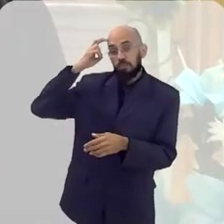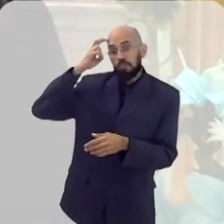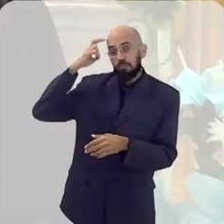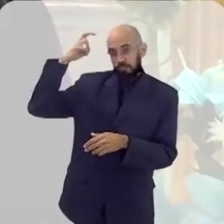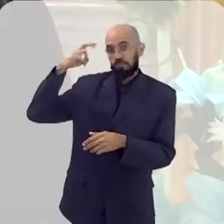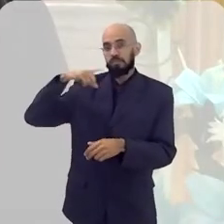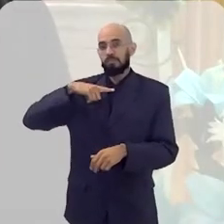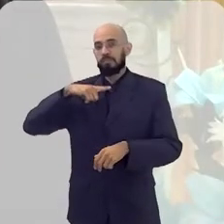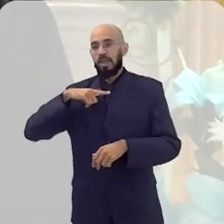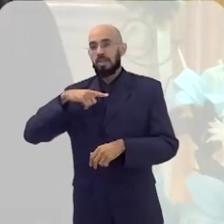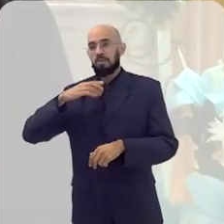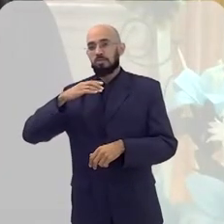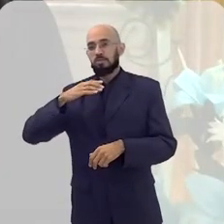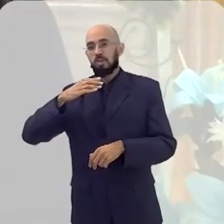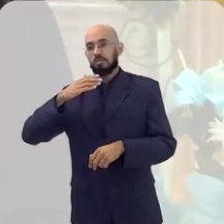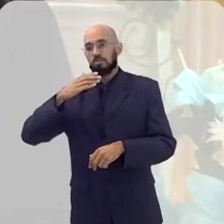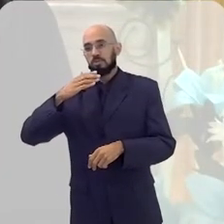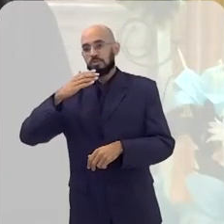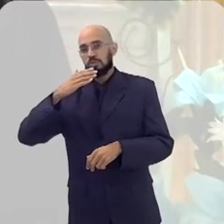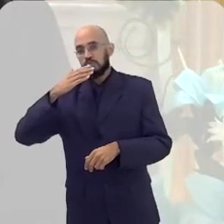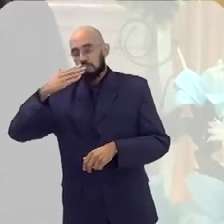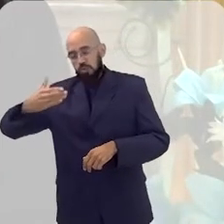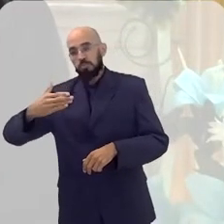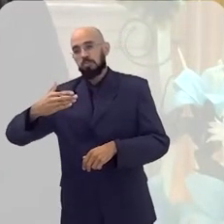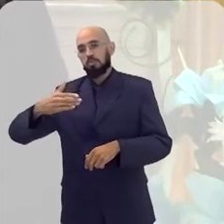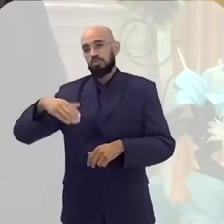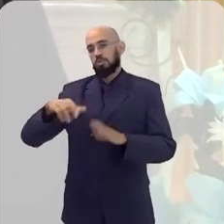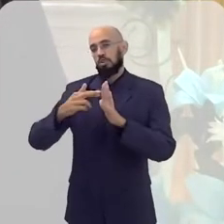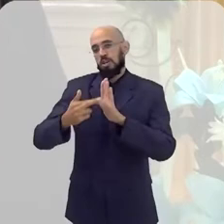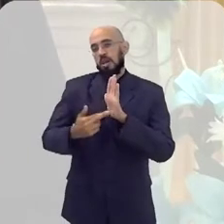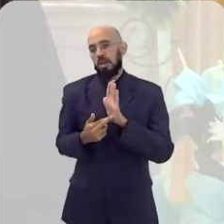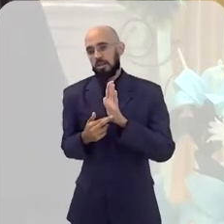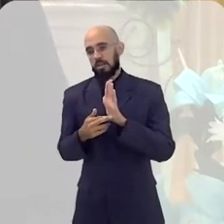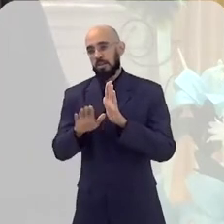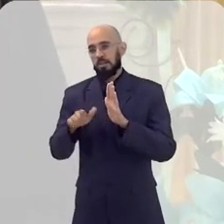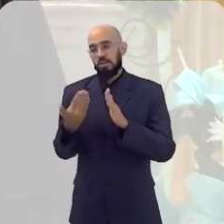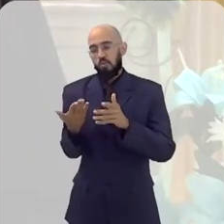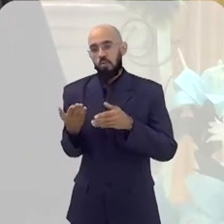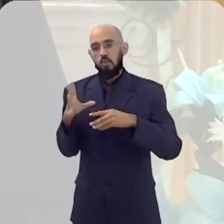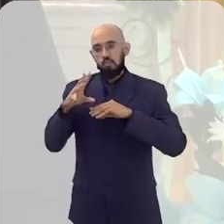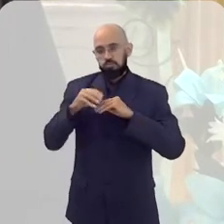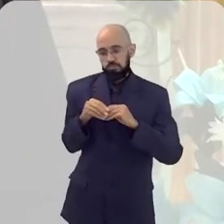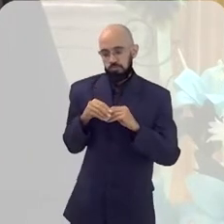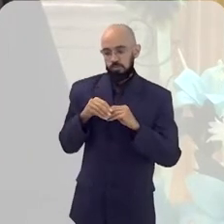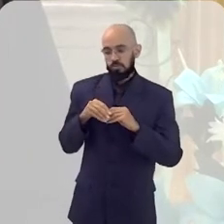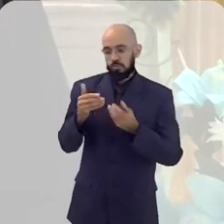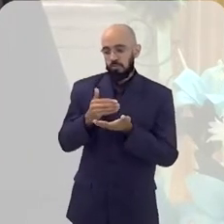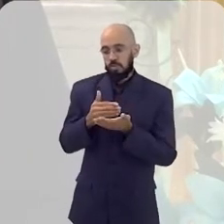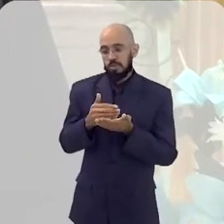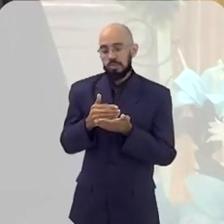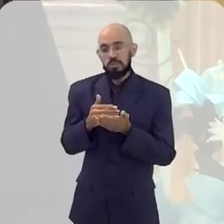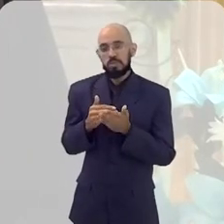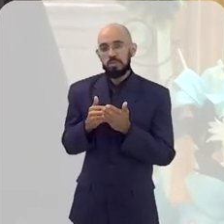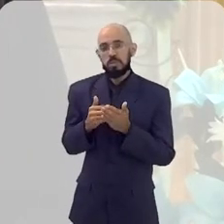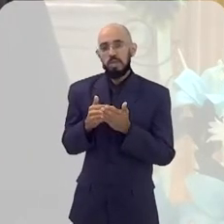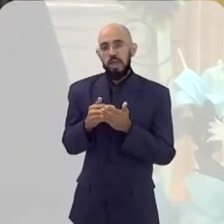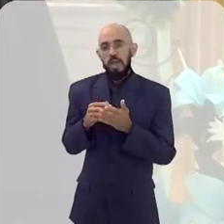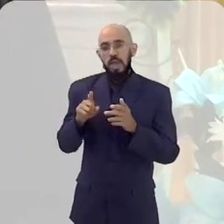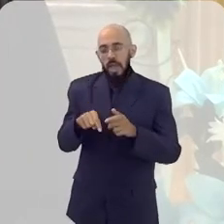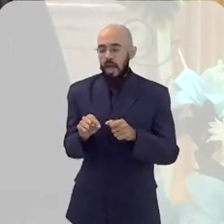forma litúrgica, né? Então, em síntese, o ritual de iniciação é um ritual